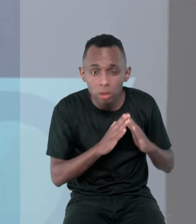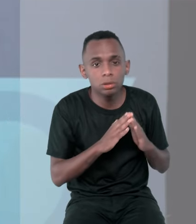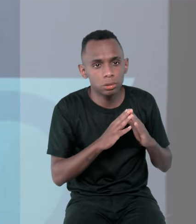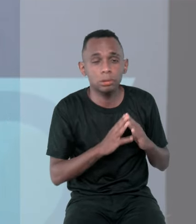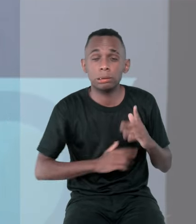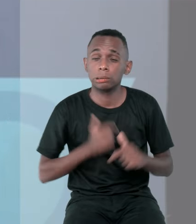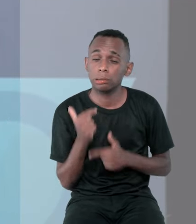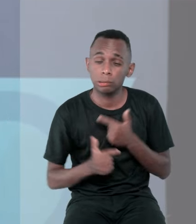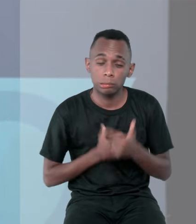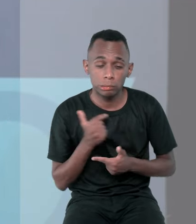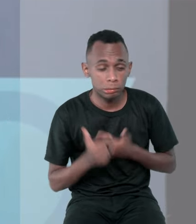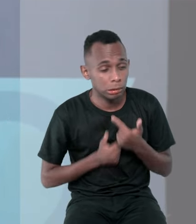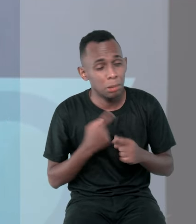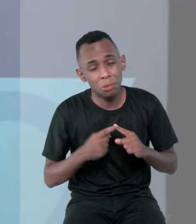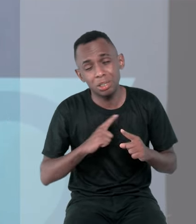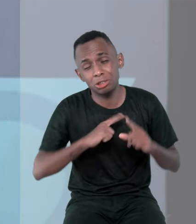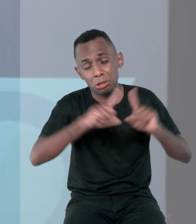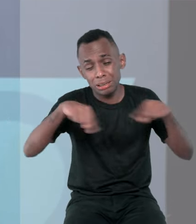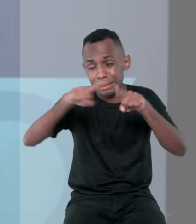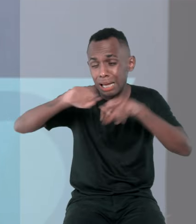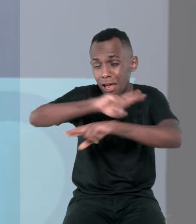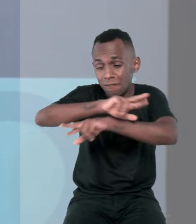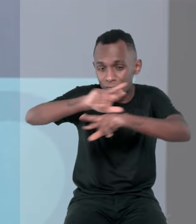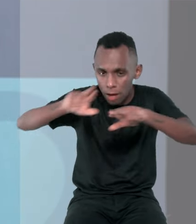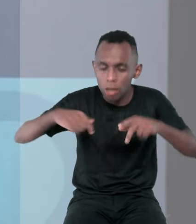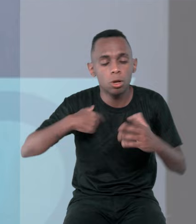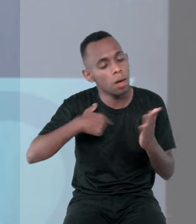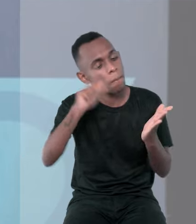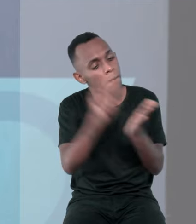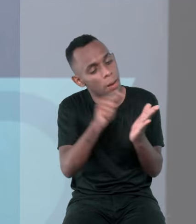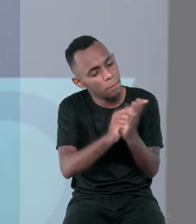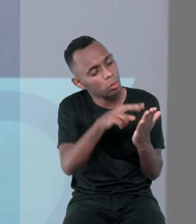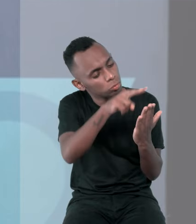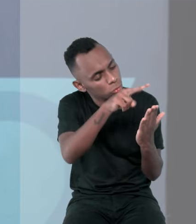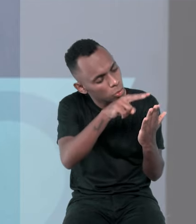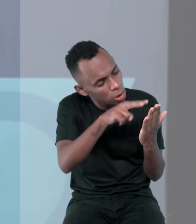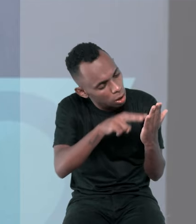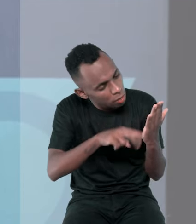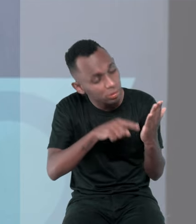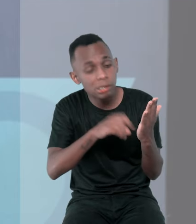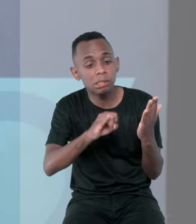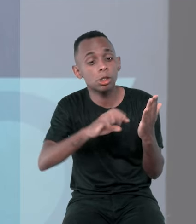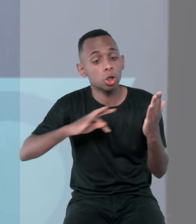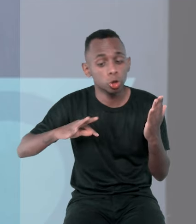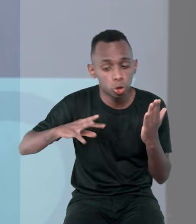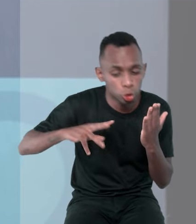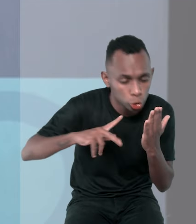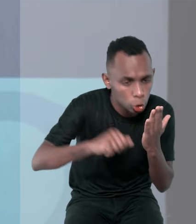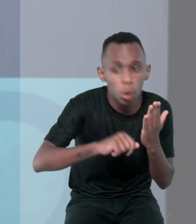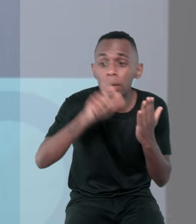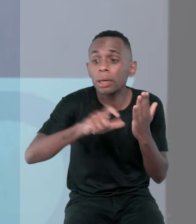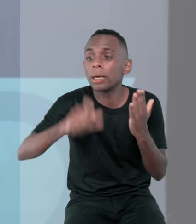dava um trabalho, porque eu tinha um monte de turmas, mas eu ia lá, pegava as fichas, olhava se de fato todos, quem tinha